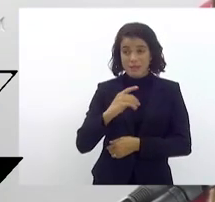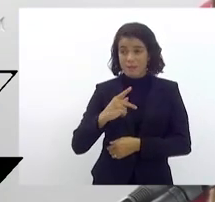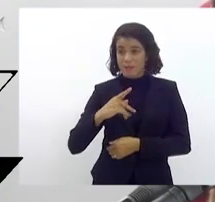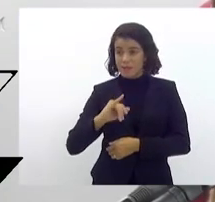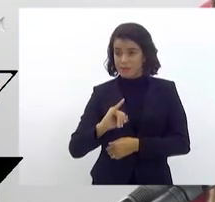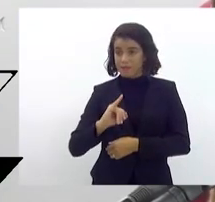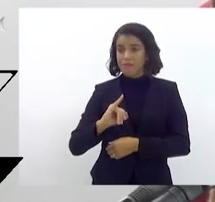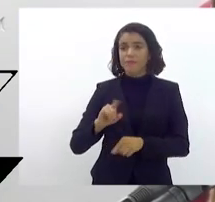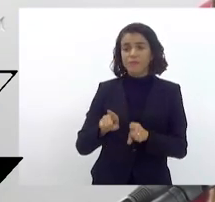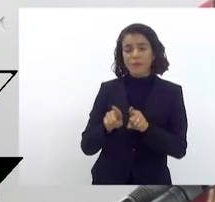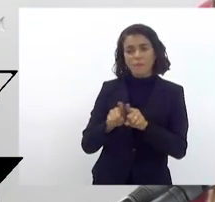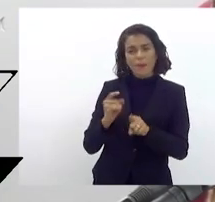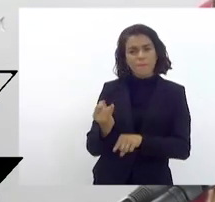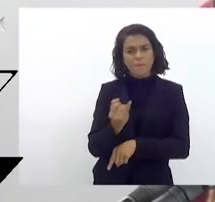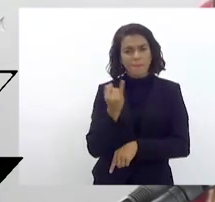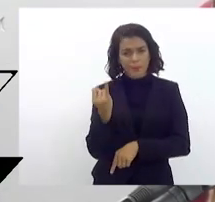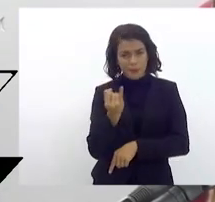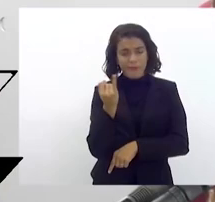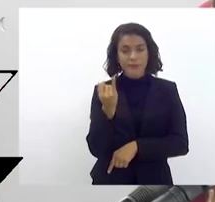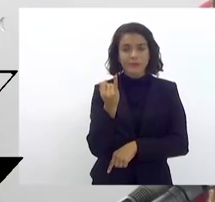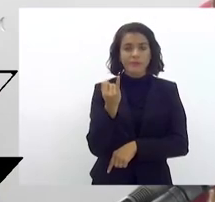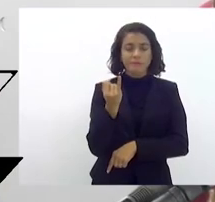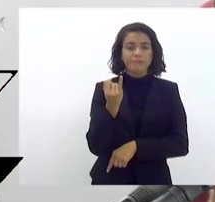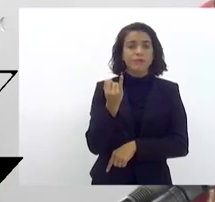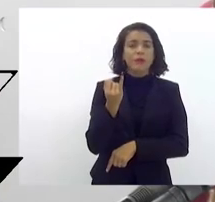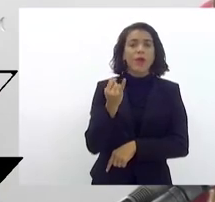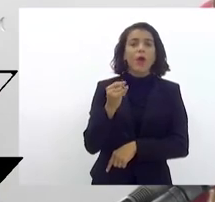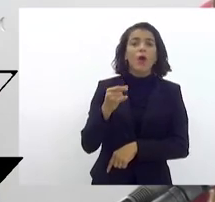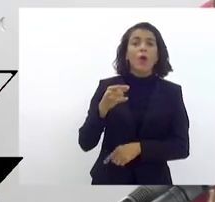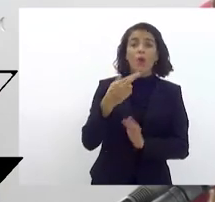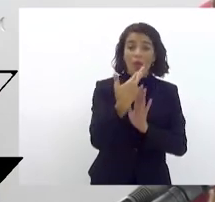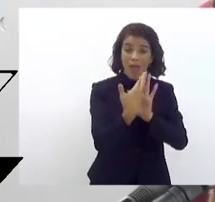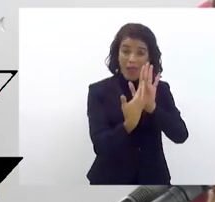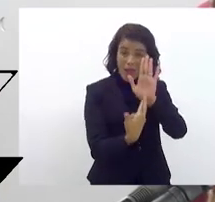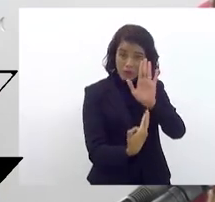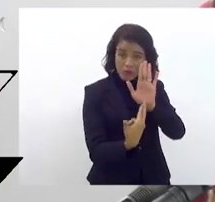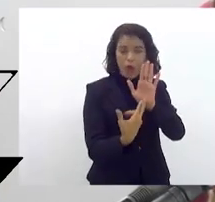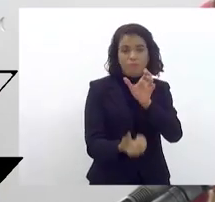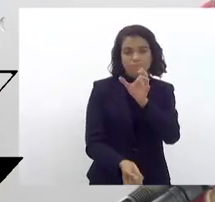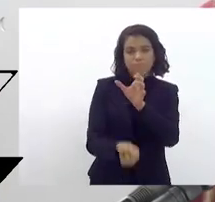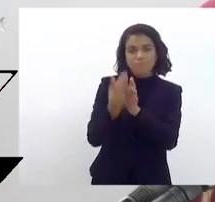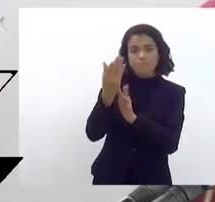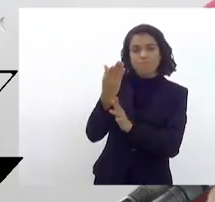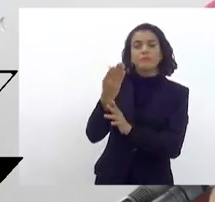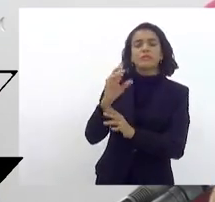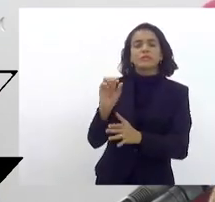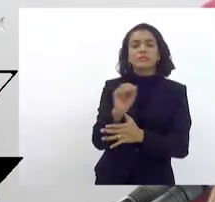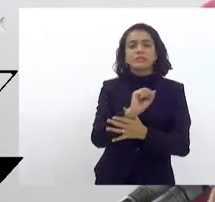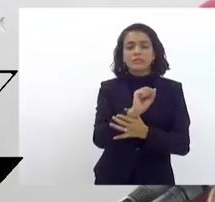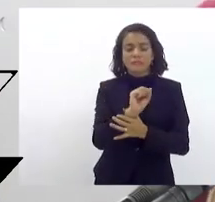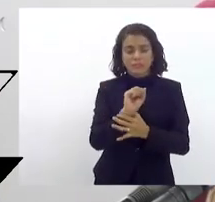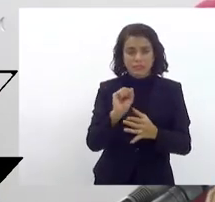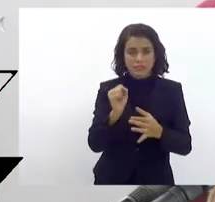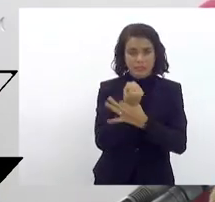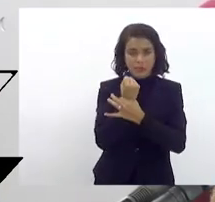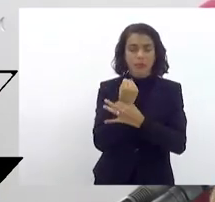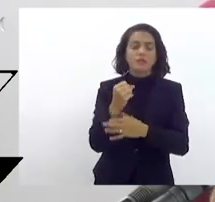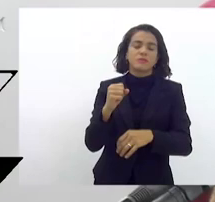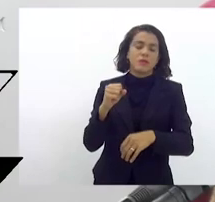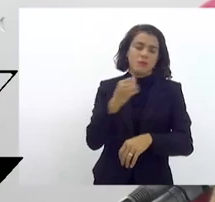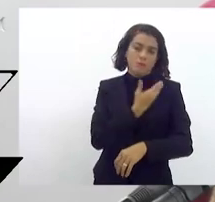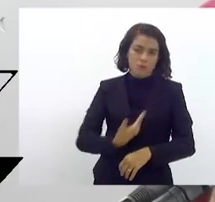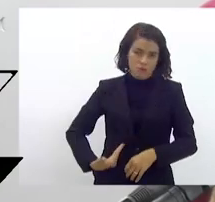né é importante dizer que segundos o último relatório produzido pelo Fórum Brasileiro de Segurança Pública O Brasil